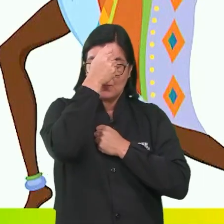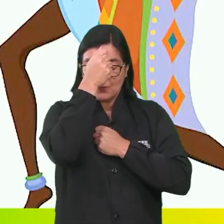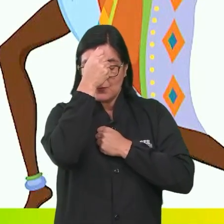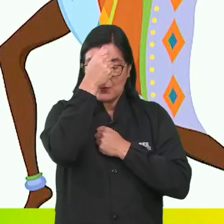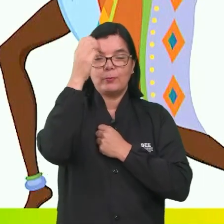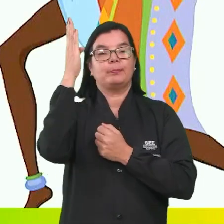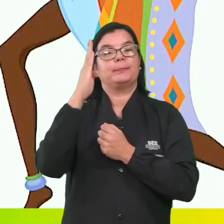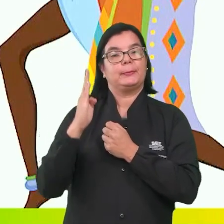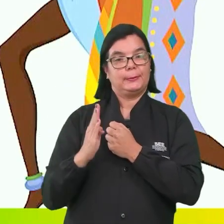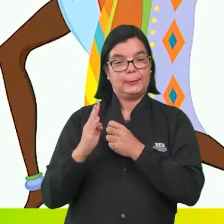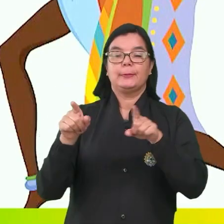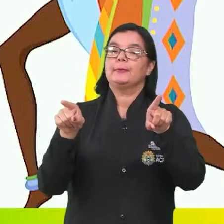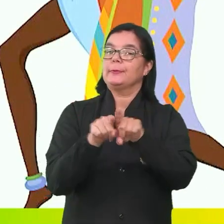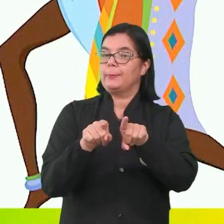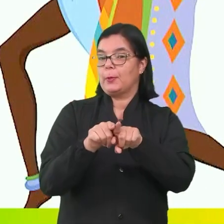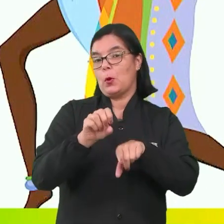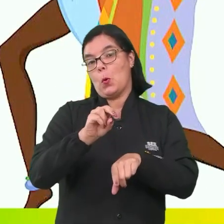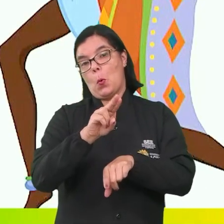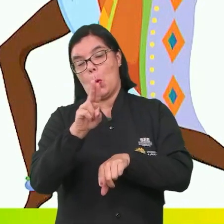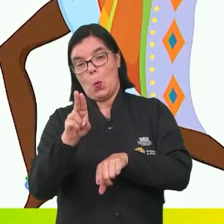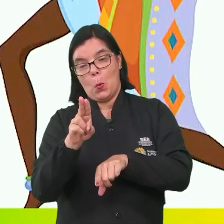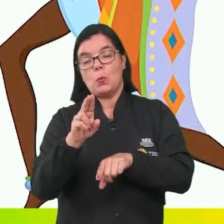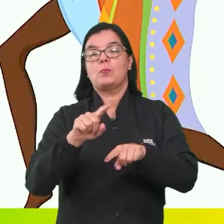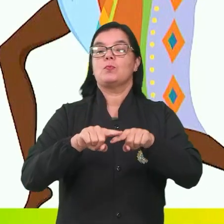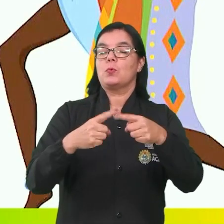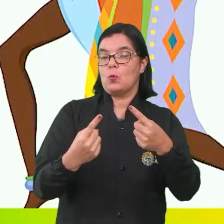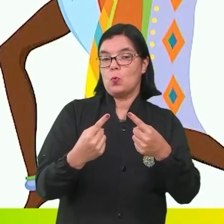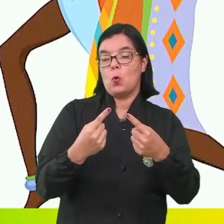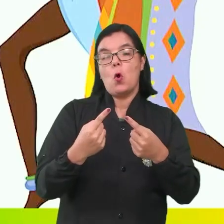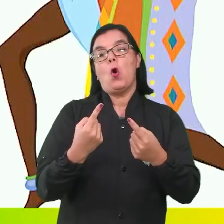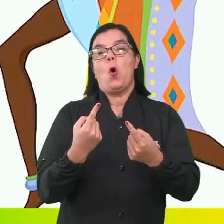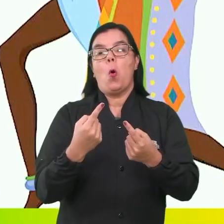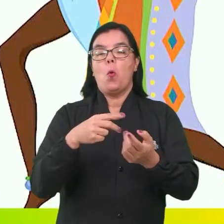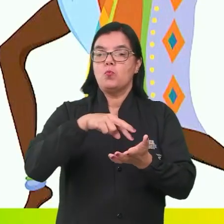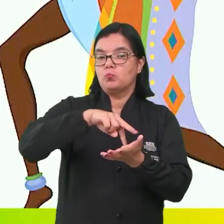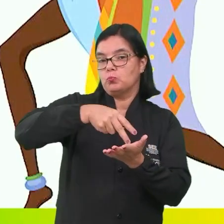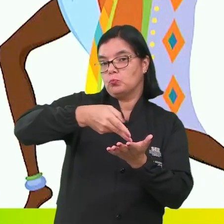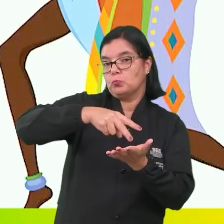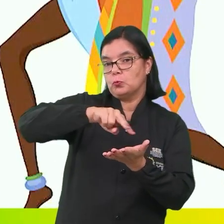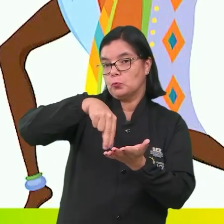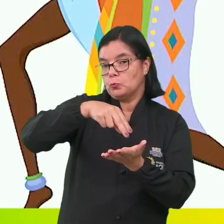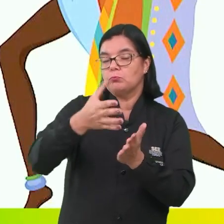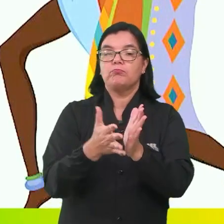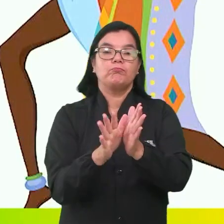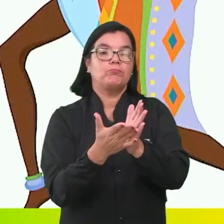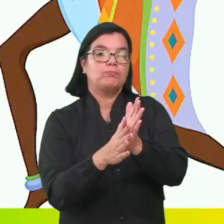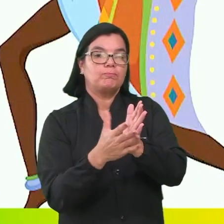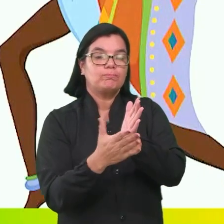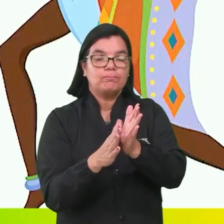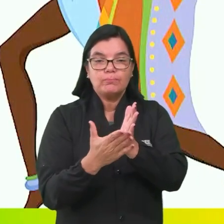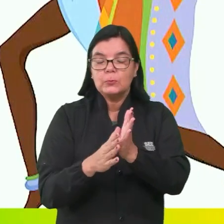brasileiro, né? Ou talvez um samba de gafieira. Então essa dança, ela